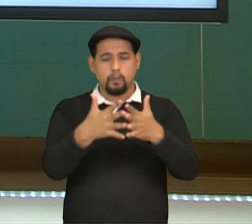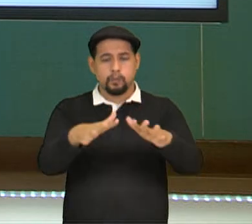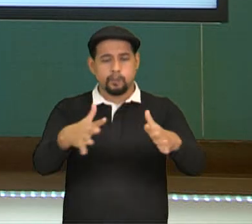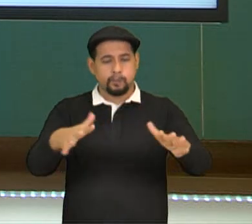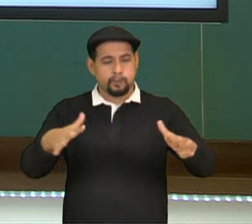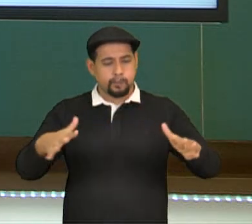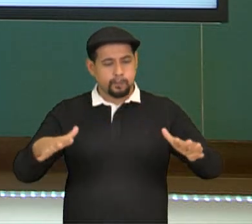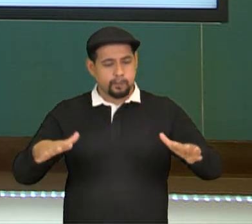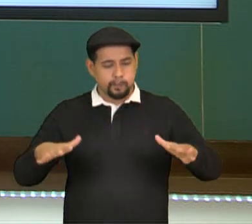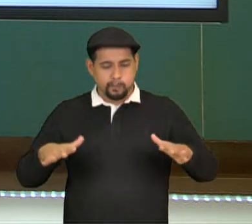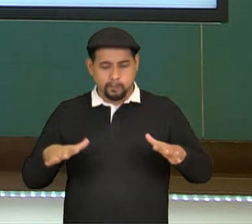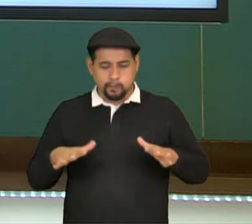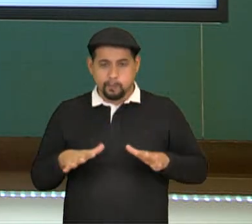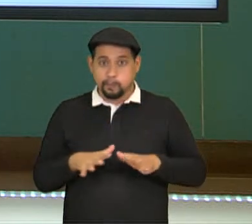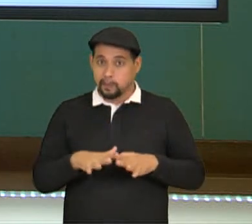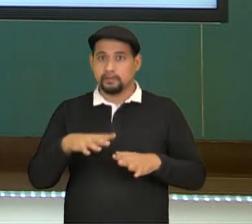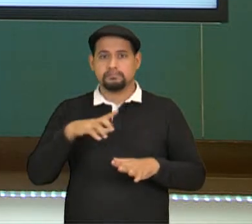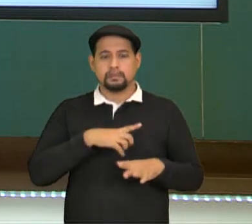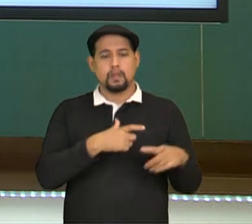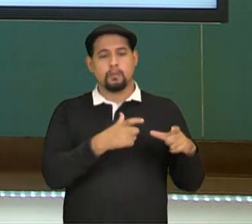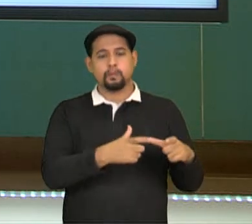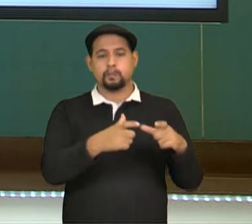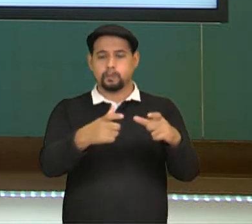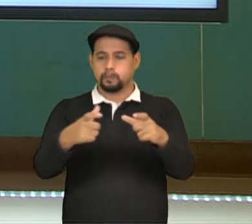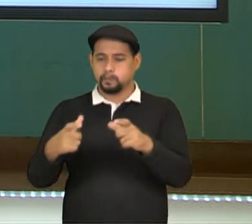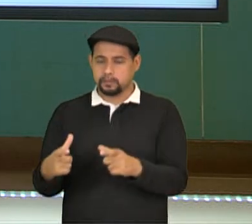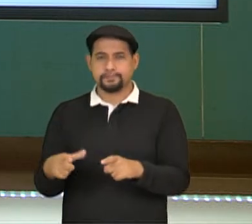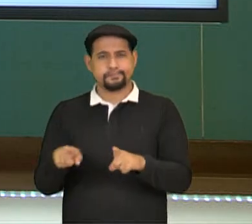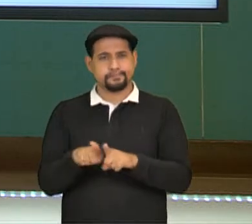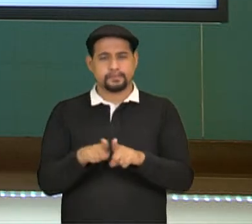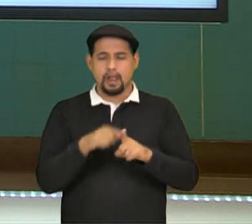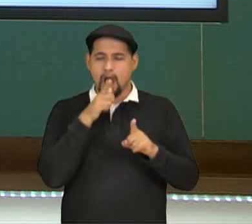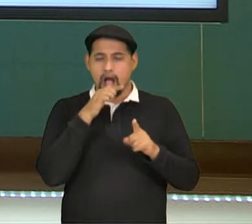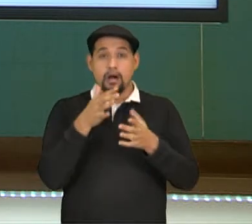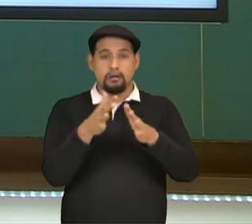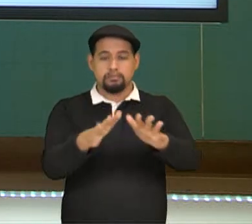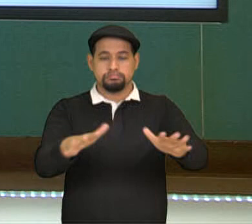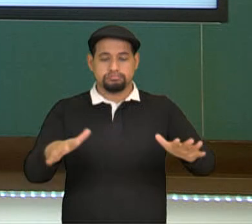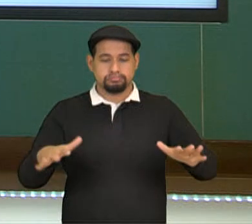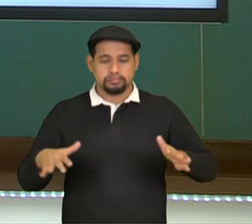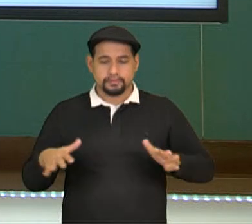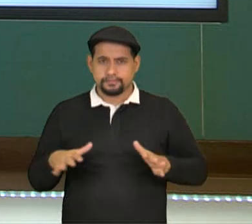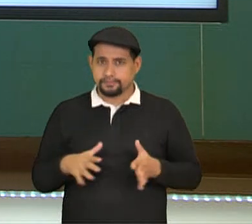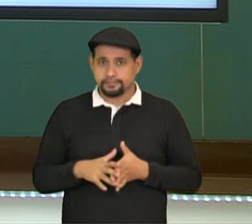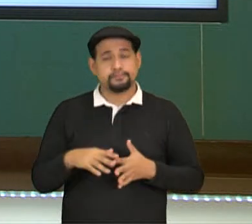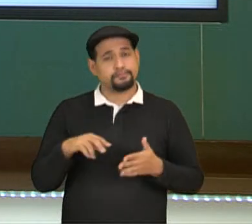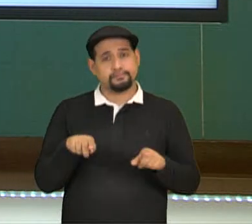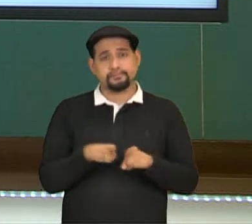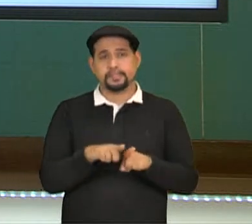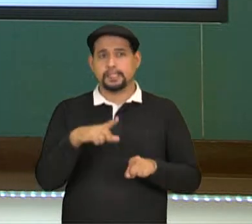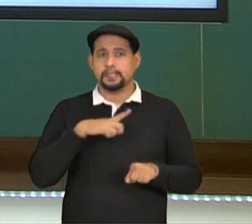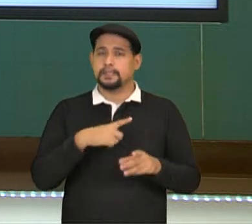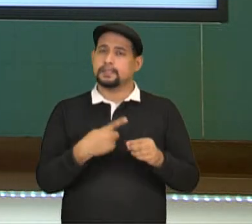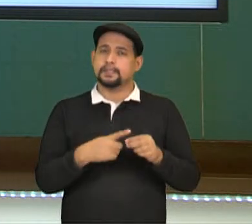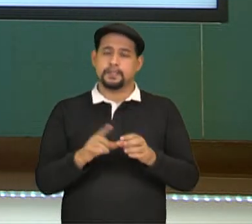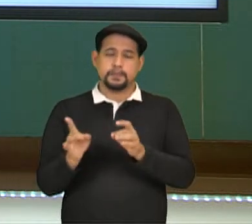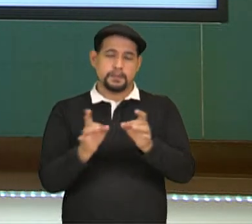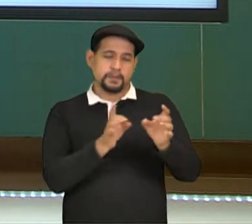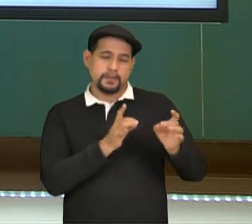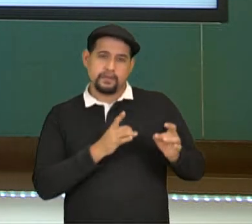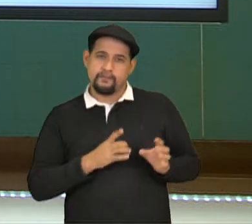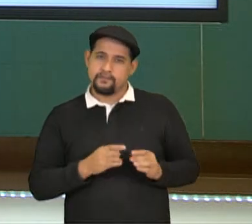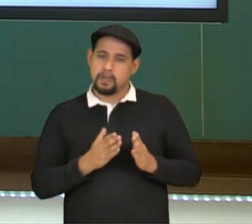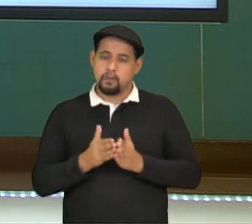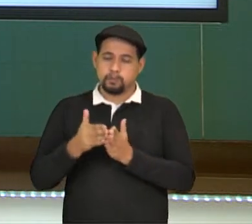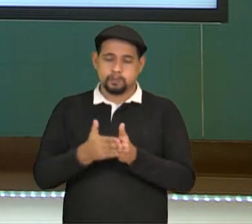tem três lados da cidade vão ser cercados também por mares. Então também a gente tem a questão marítima na cidade, o comércio marítimo na